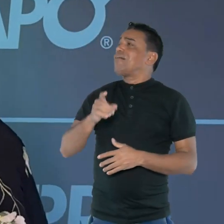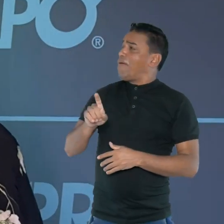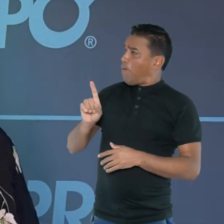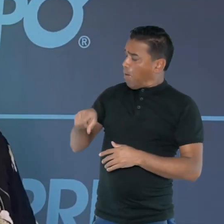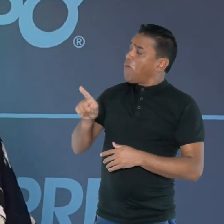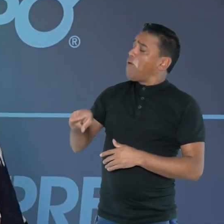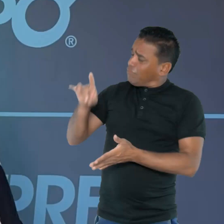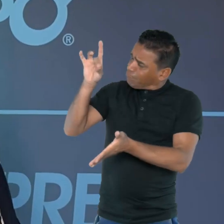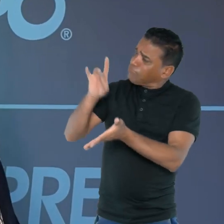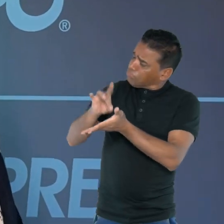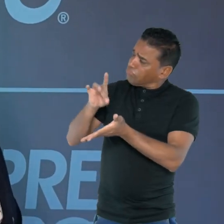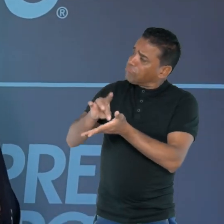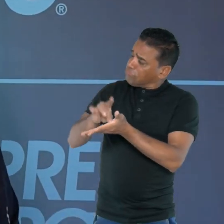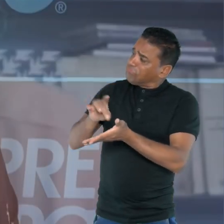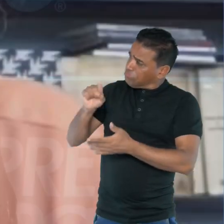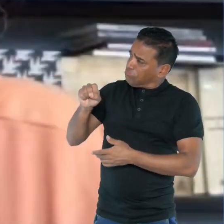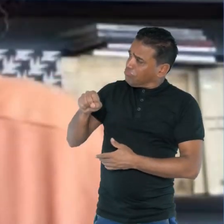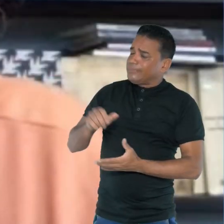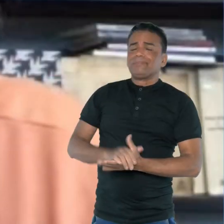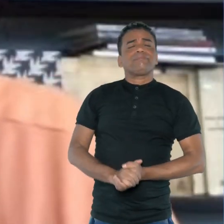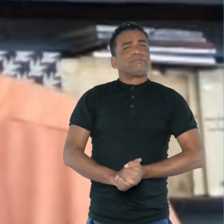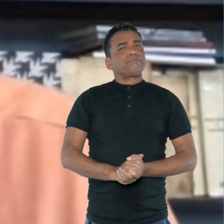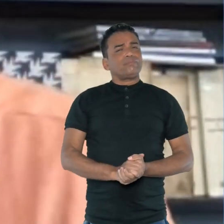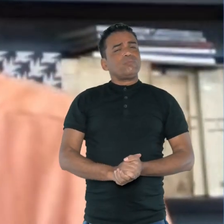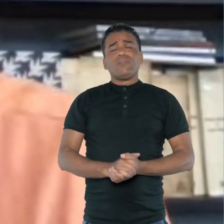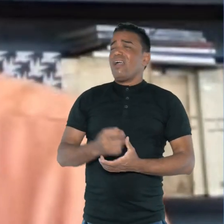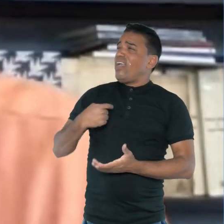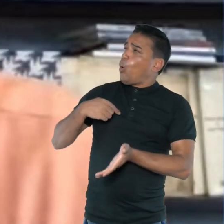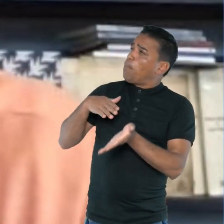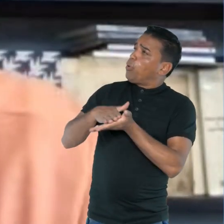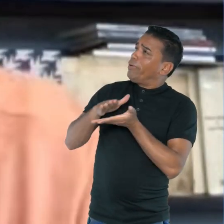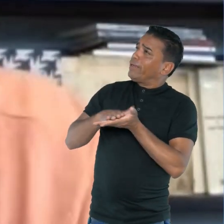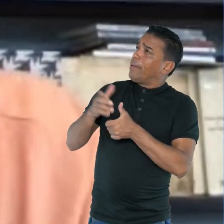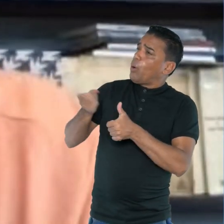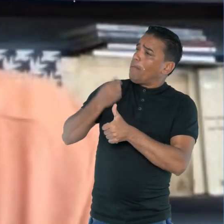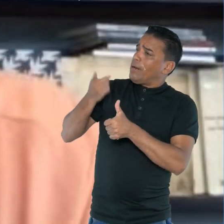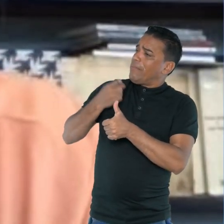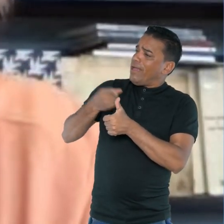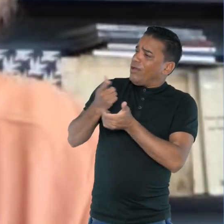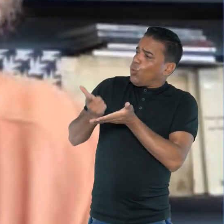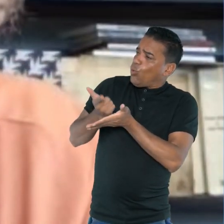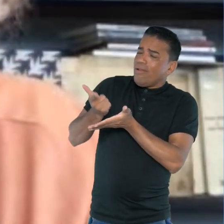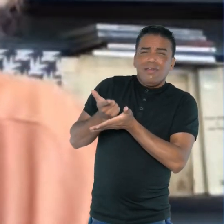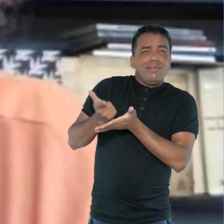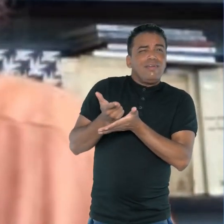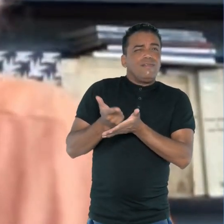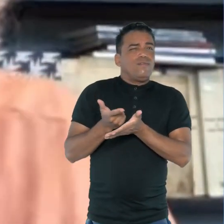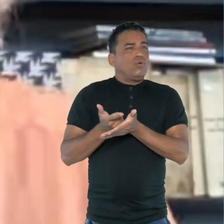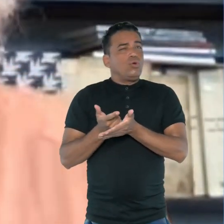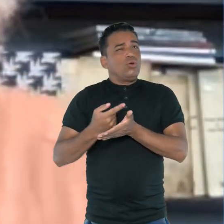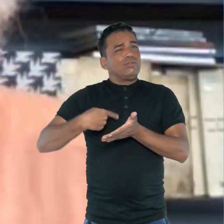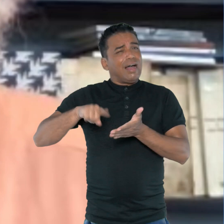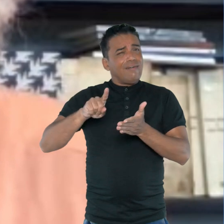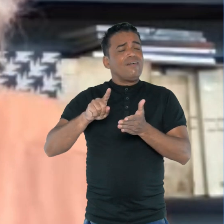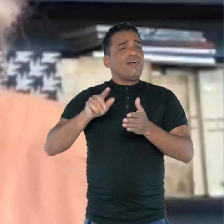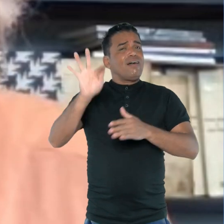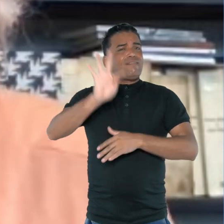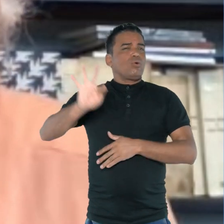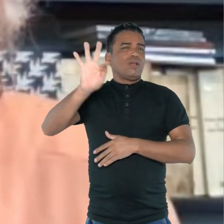perfeitamente. Eu publiquei o meu primeiro livro, eu ainda estava na USP,